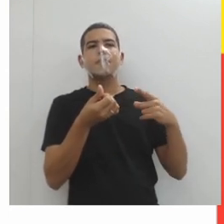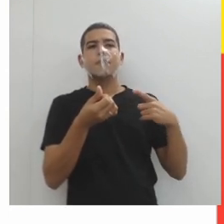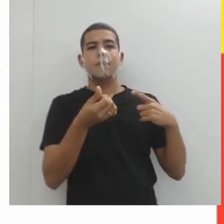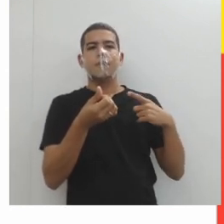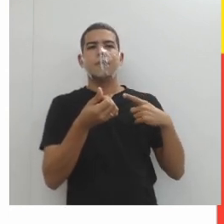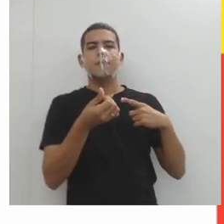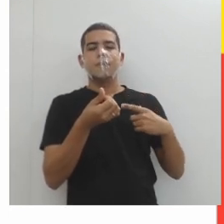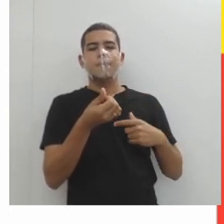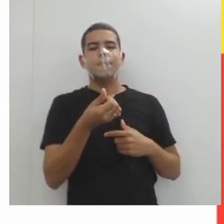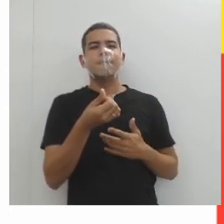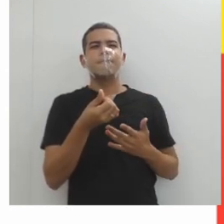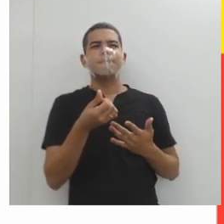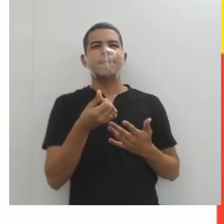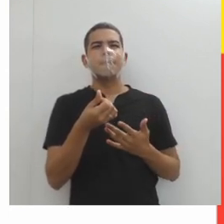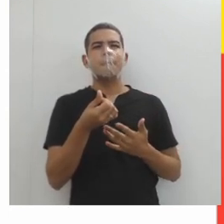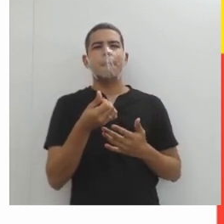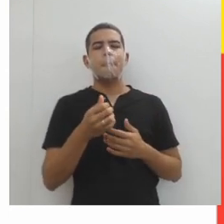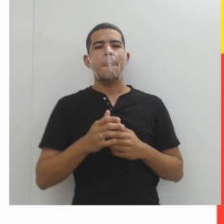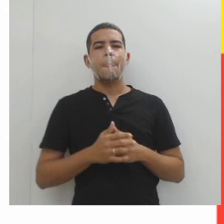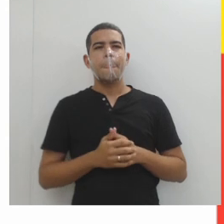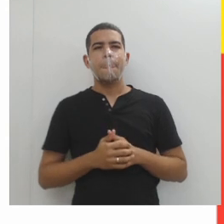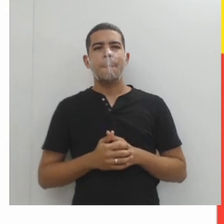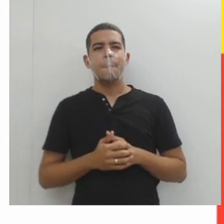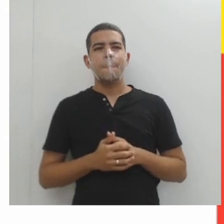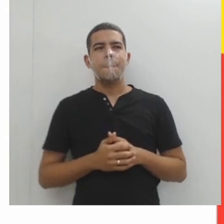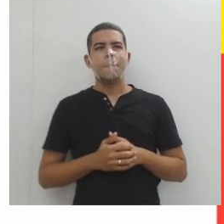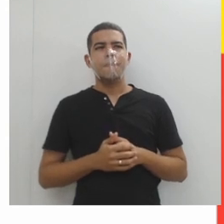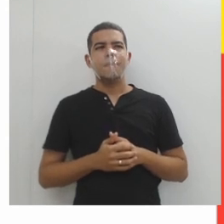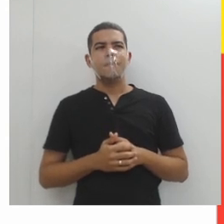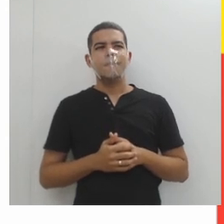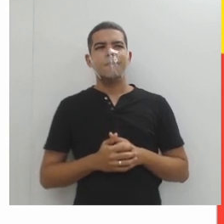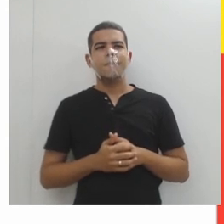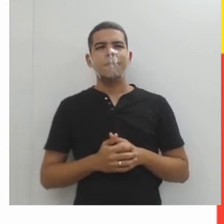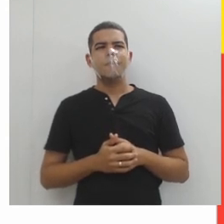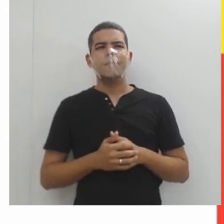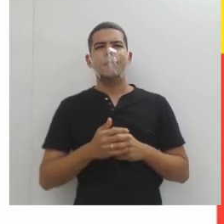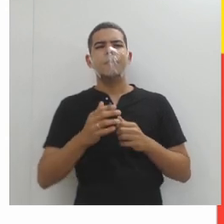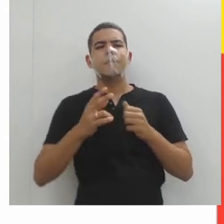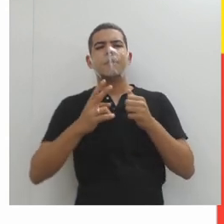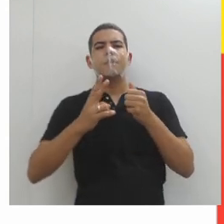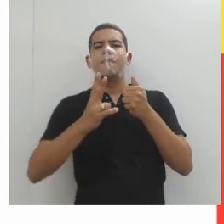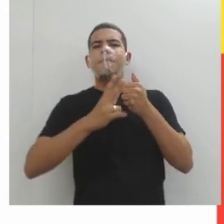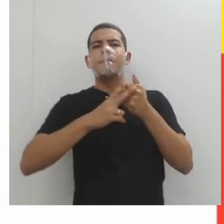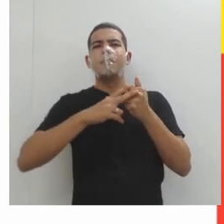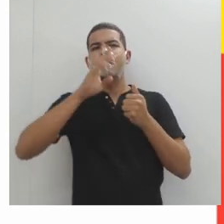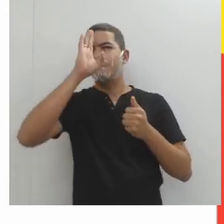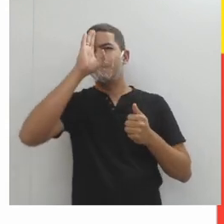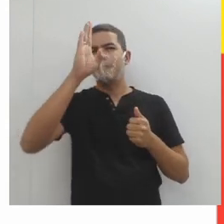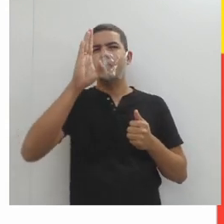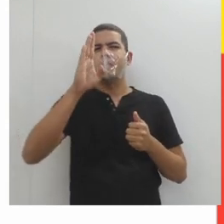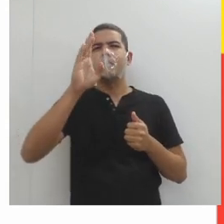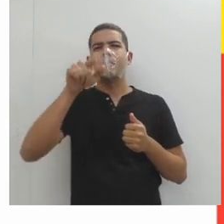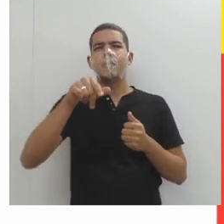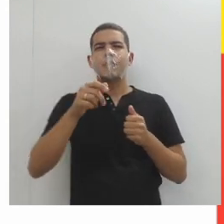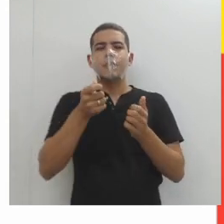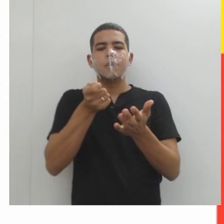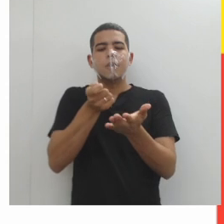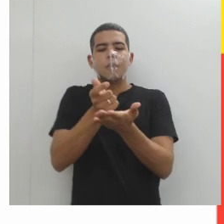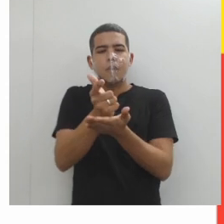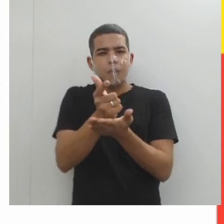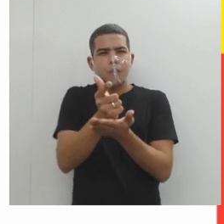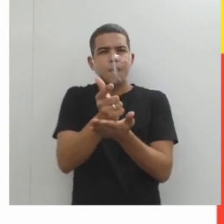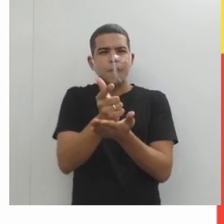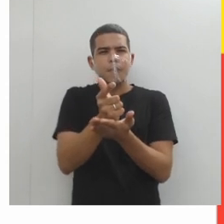bought a house. We haven't bought a house. O verbo principal é o verbo comprar, que aí na afirmativa,